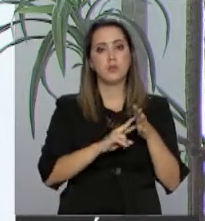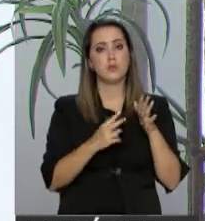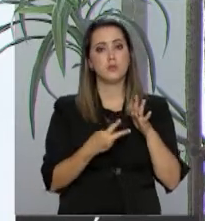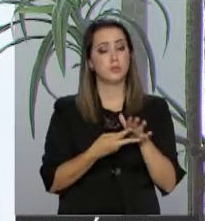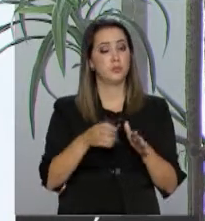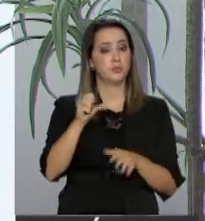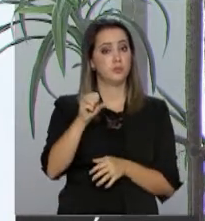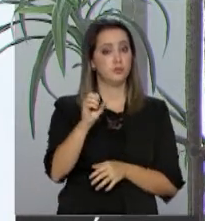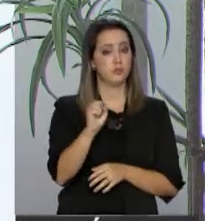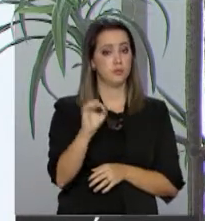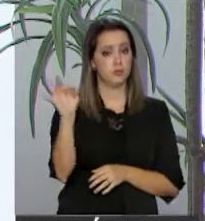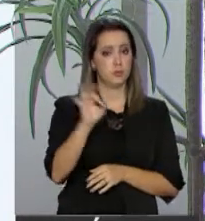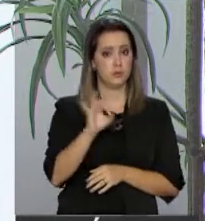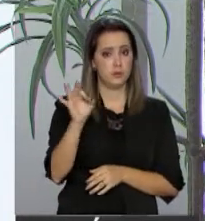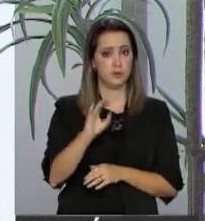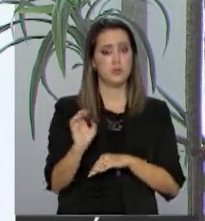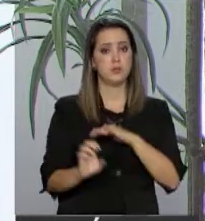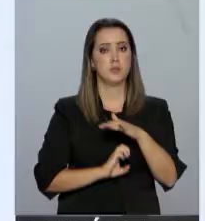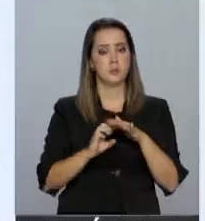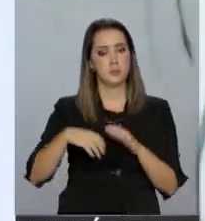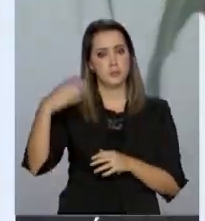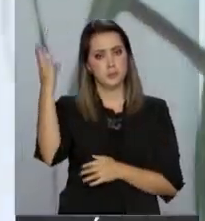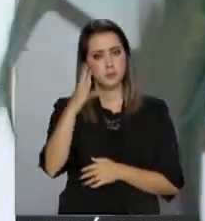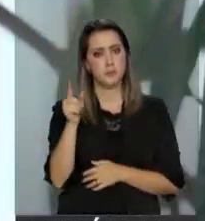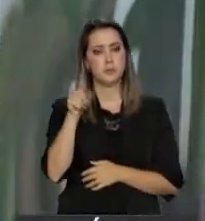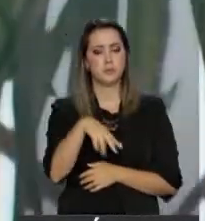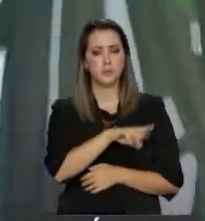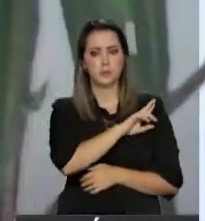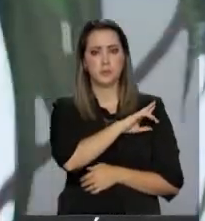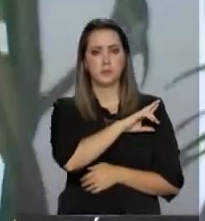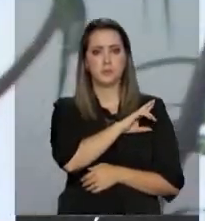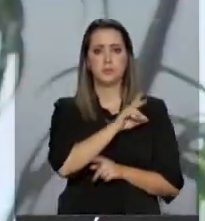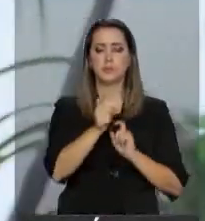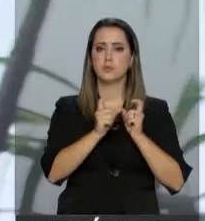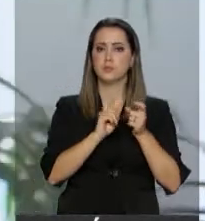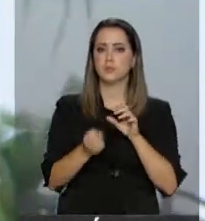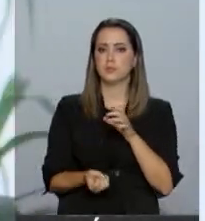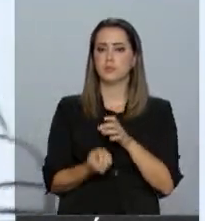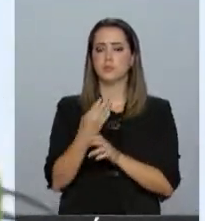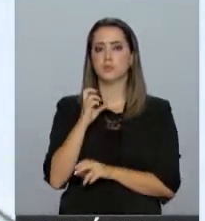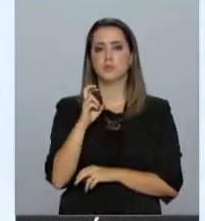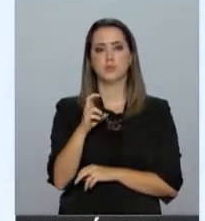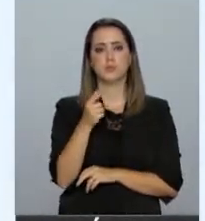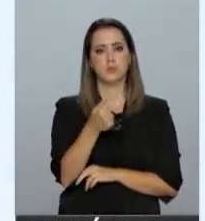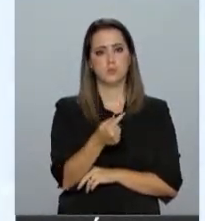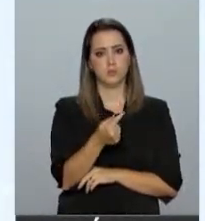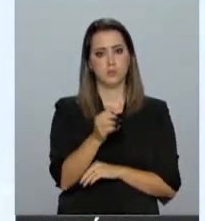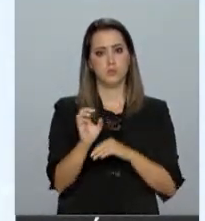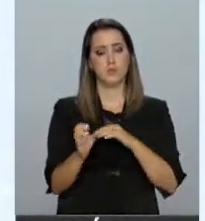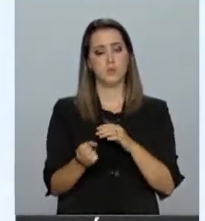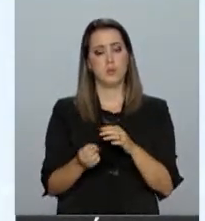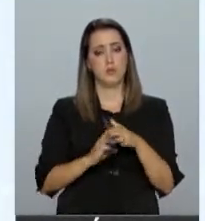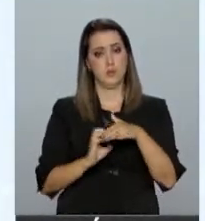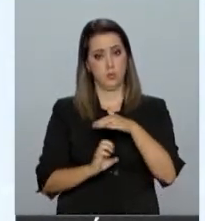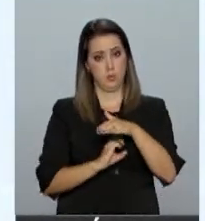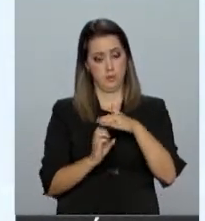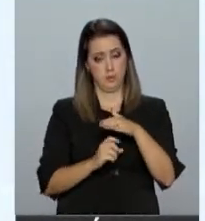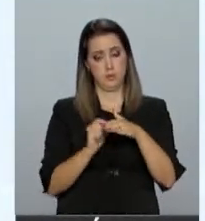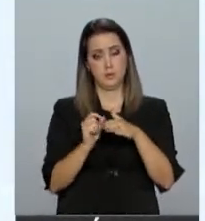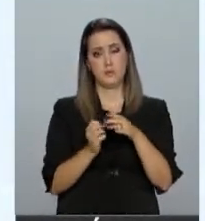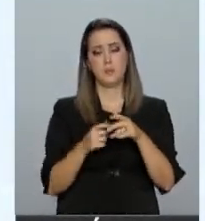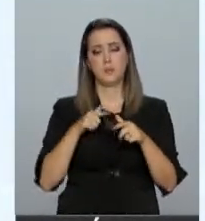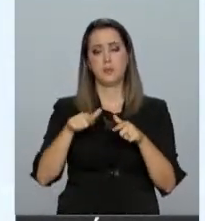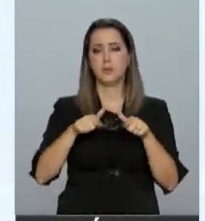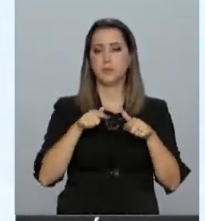98% das empresas brasileiras que são responsáveis pela geração de 57 por cento dos empregos no país uso o